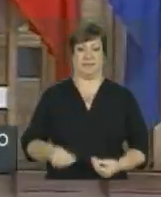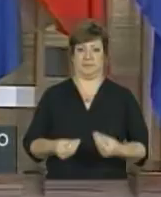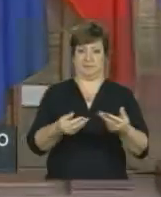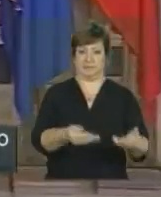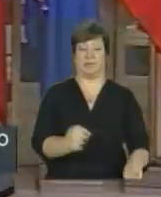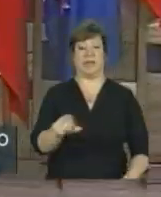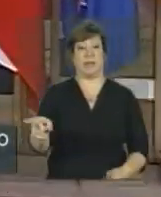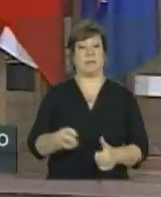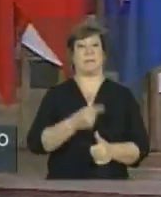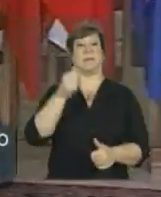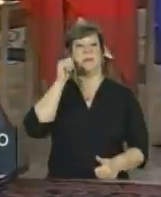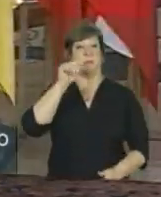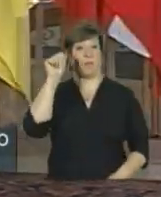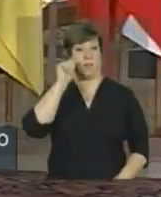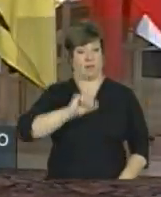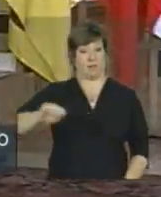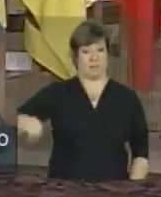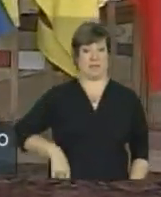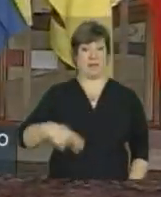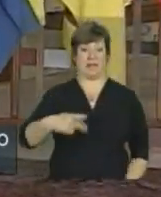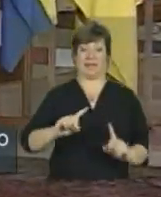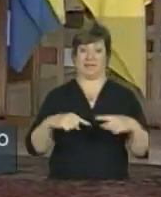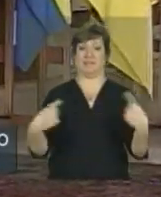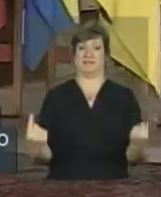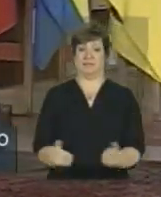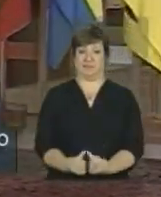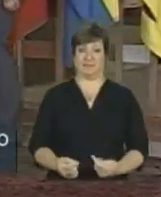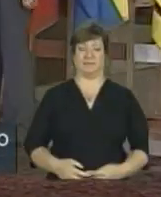mulher embaixadora neste evento.